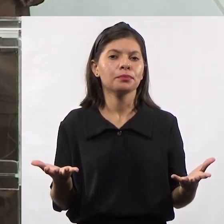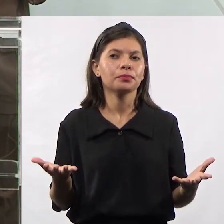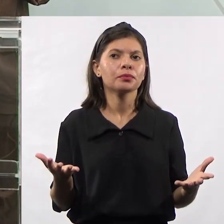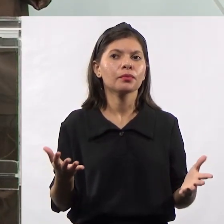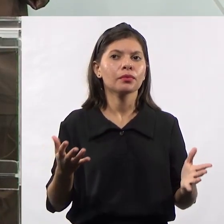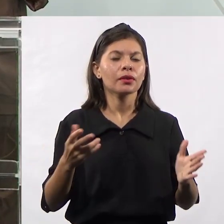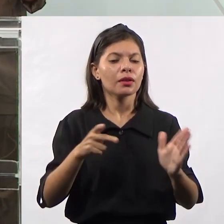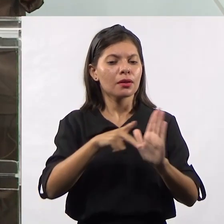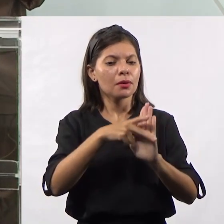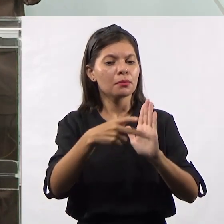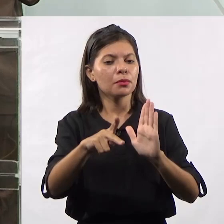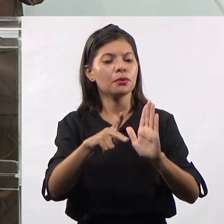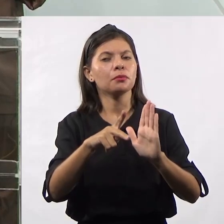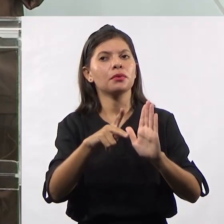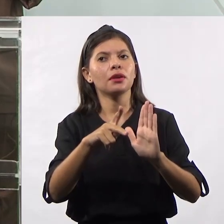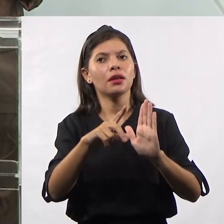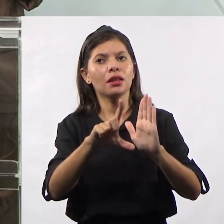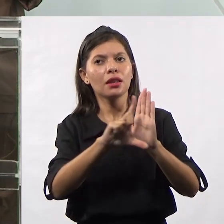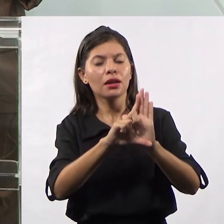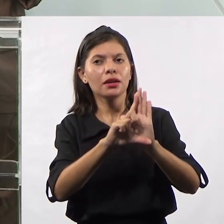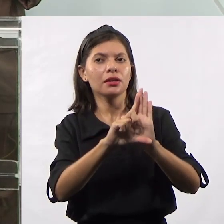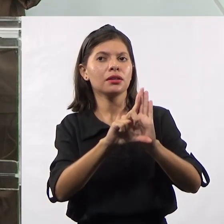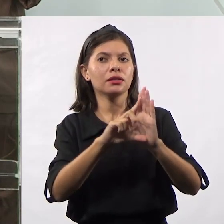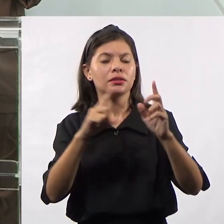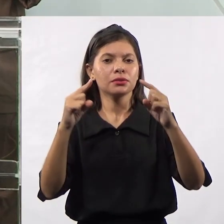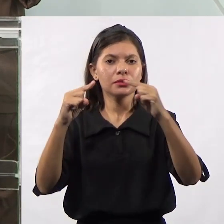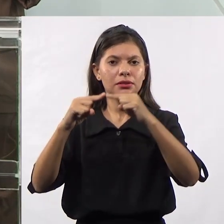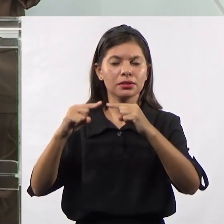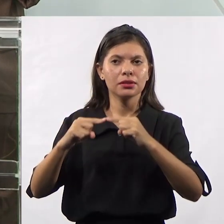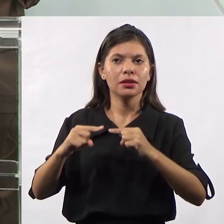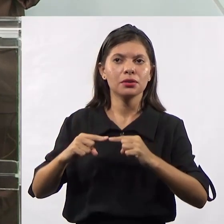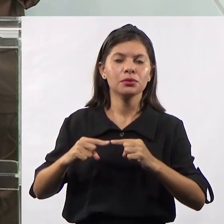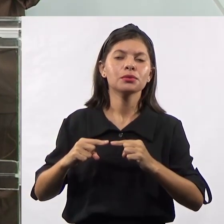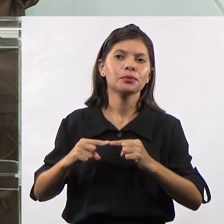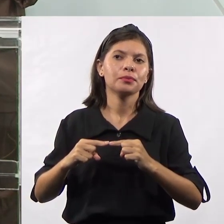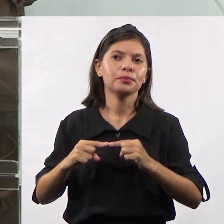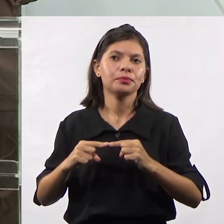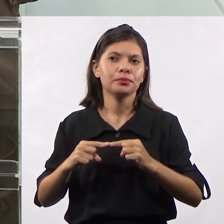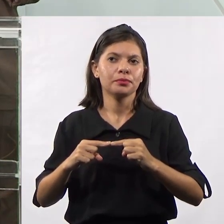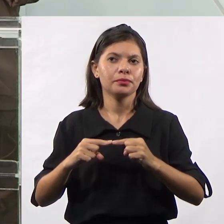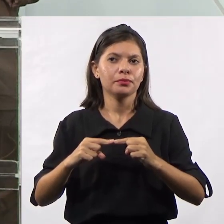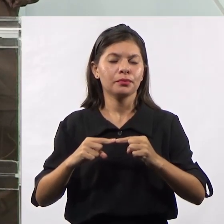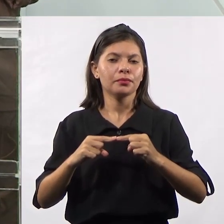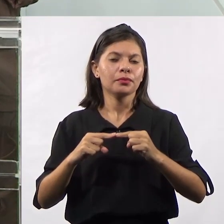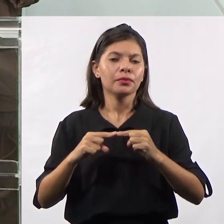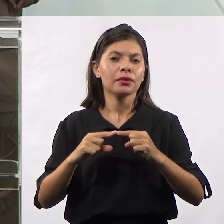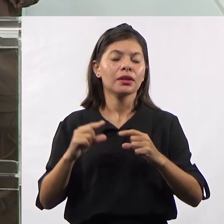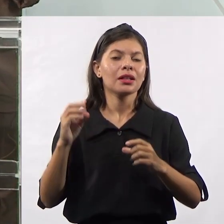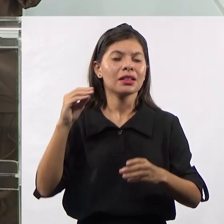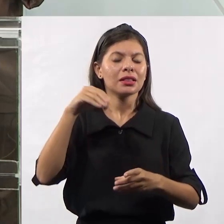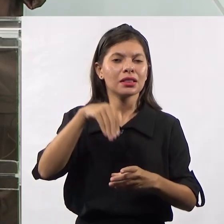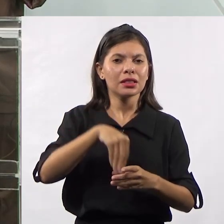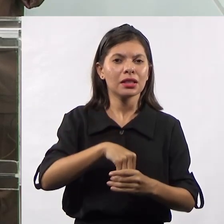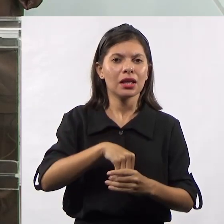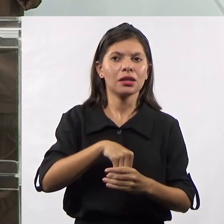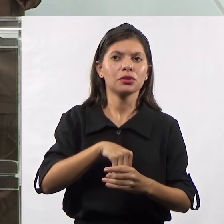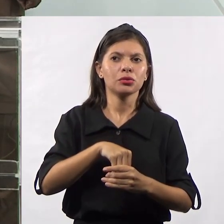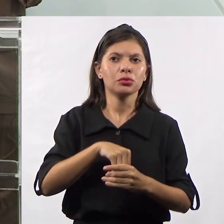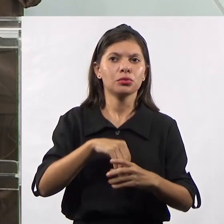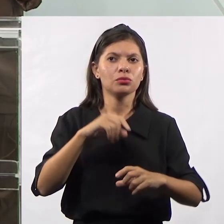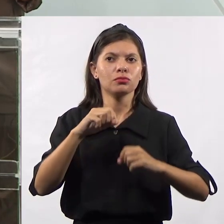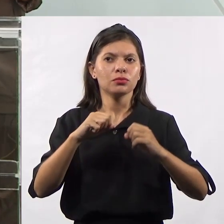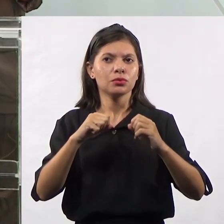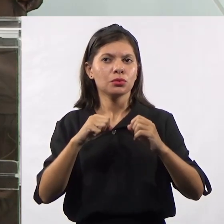a própria lei vai trazer esses critérios de desempate, tá? E aí, dentro dessa